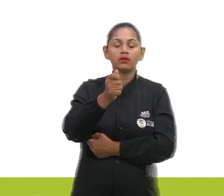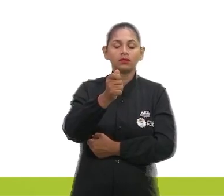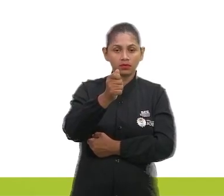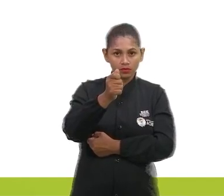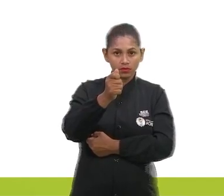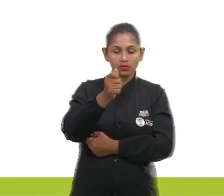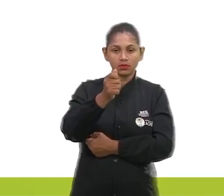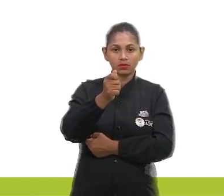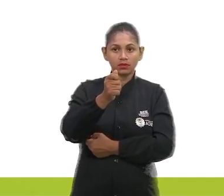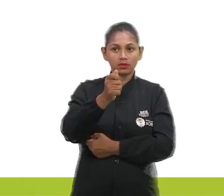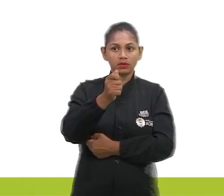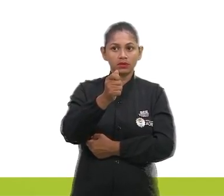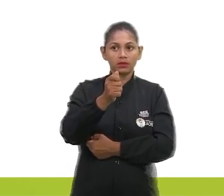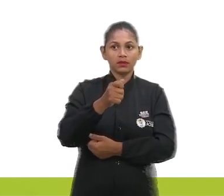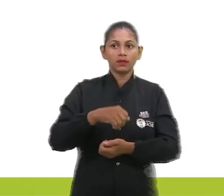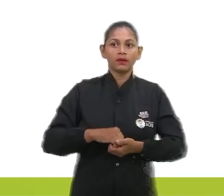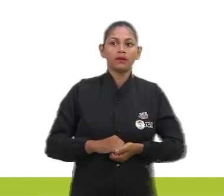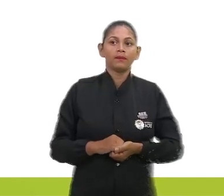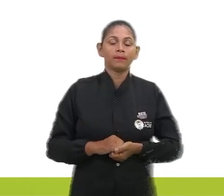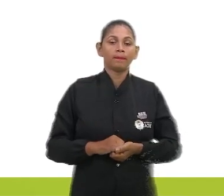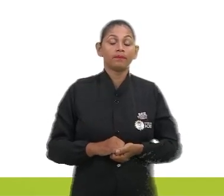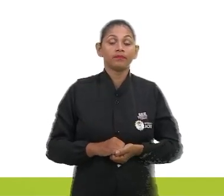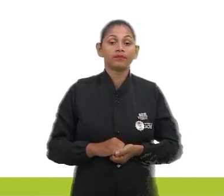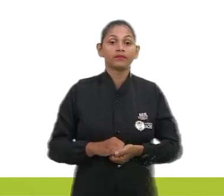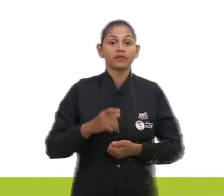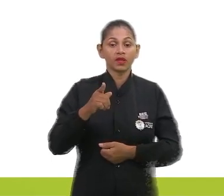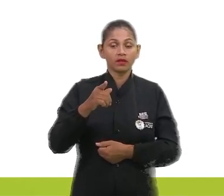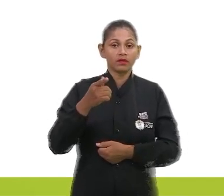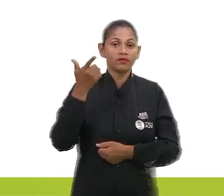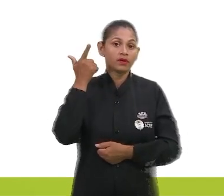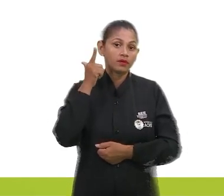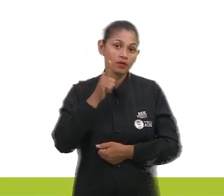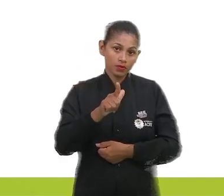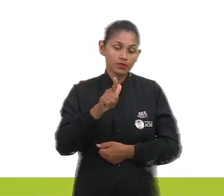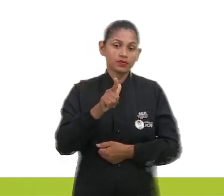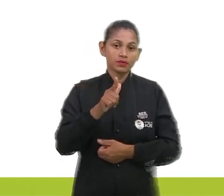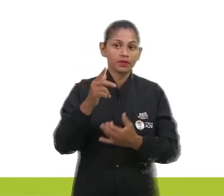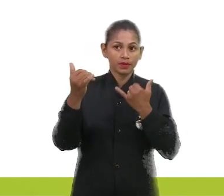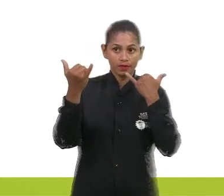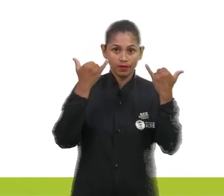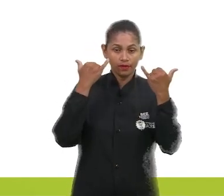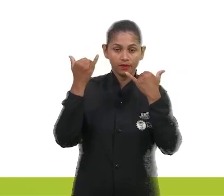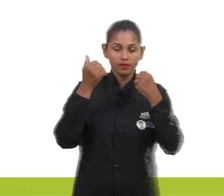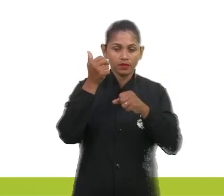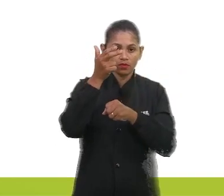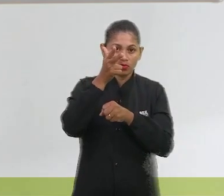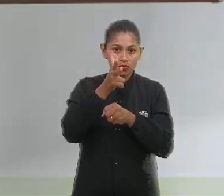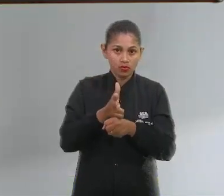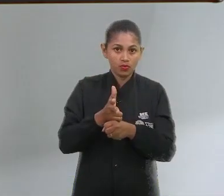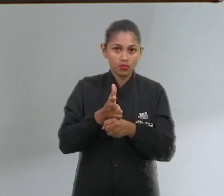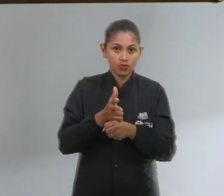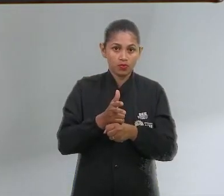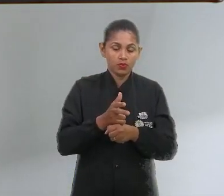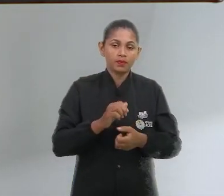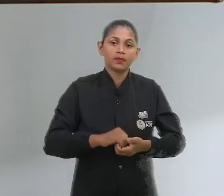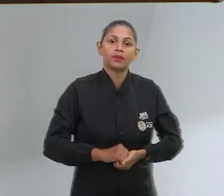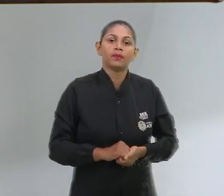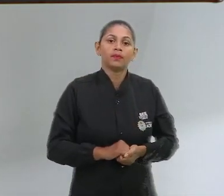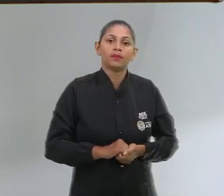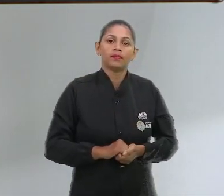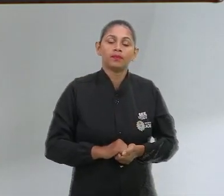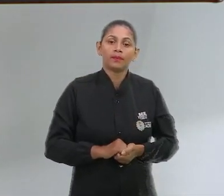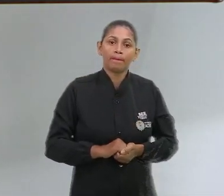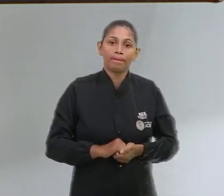celular para esse QR Code, que está aqui na sua telinha, e você vai ter acesso a esse vídeo. Perfeito? Então, pessoal,